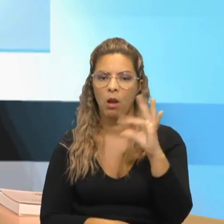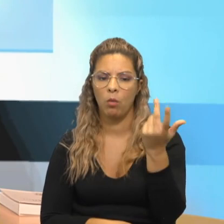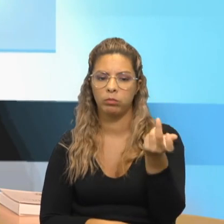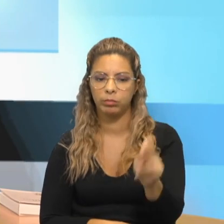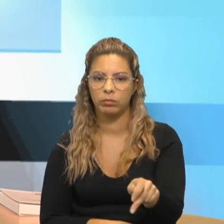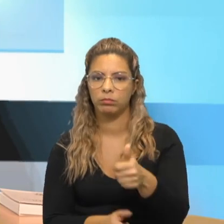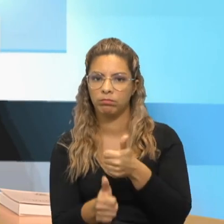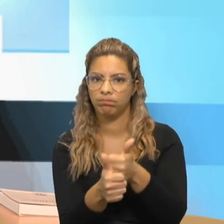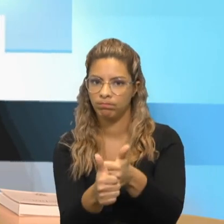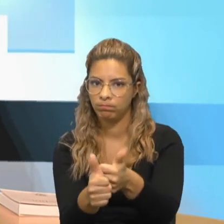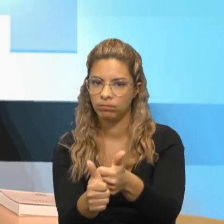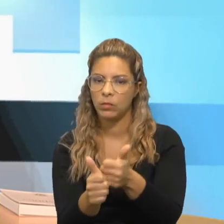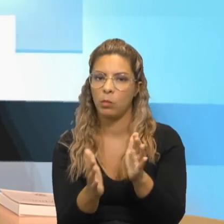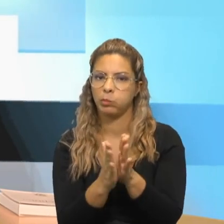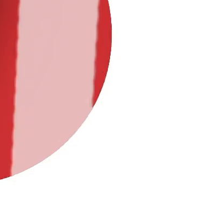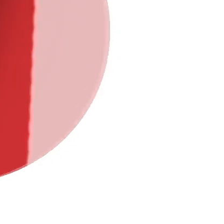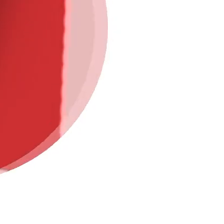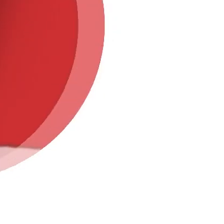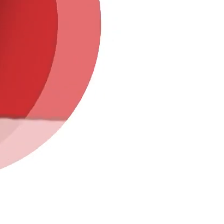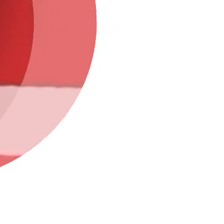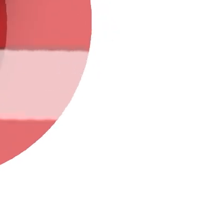perseguição por motivos religiosos.